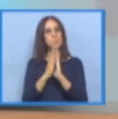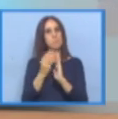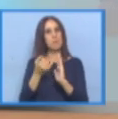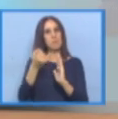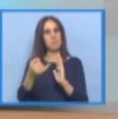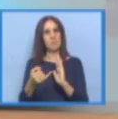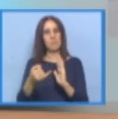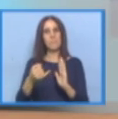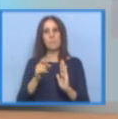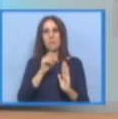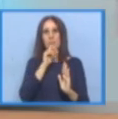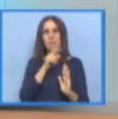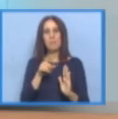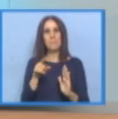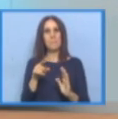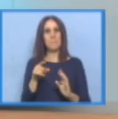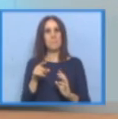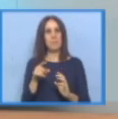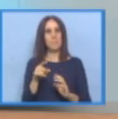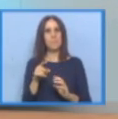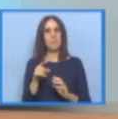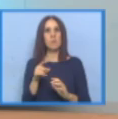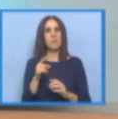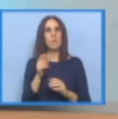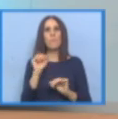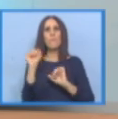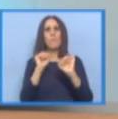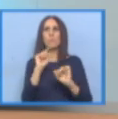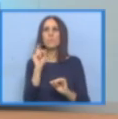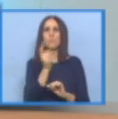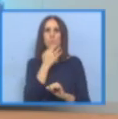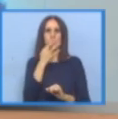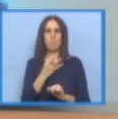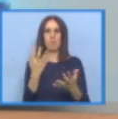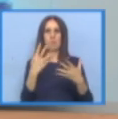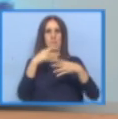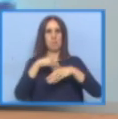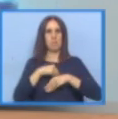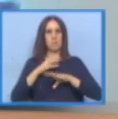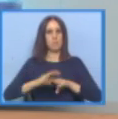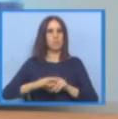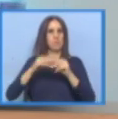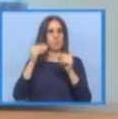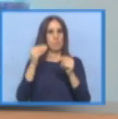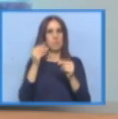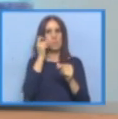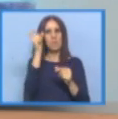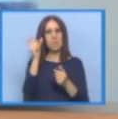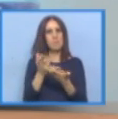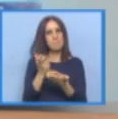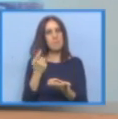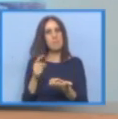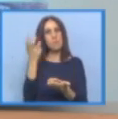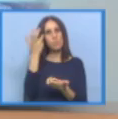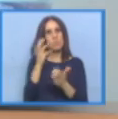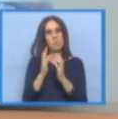a capacidade de captar de todas as proveniências um sentido de espiritualidade e de relevância cultural do